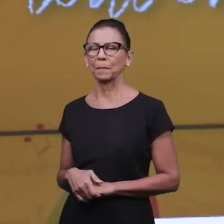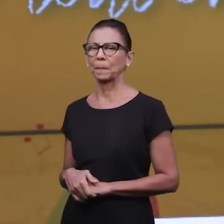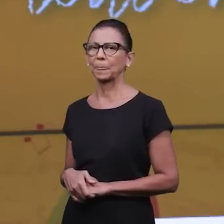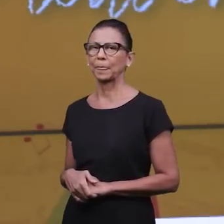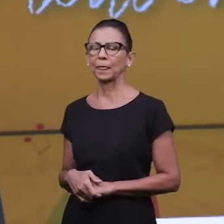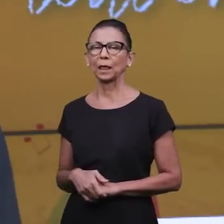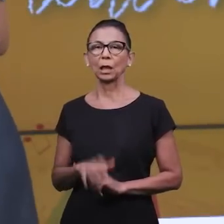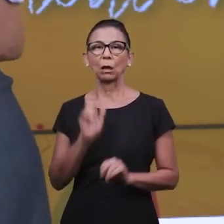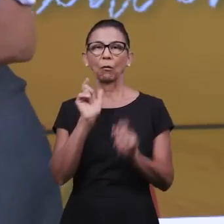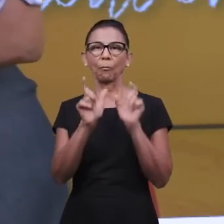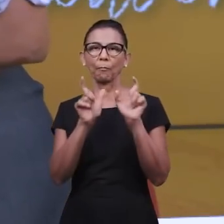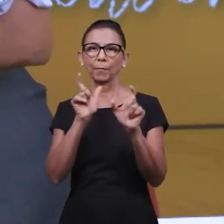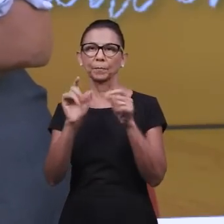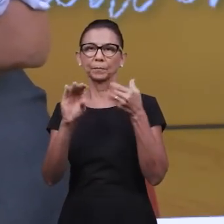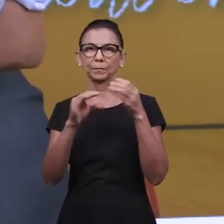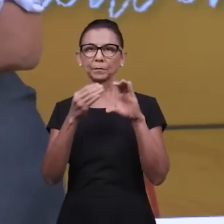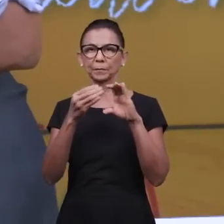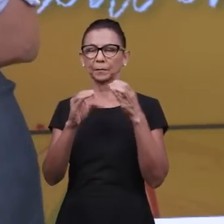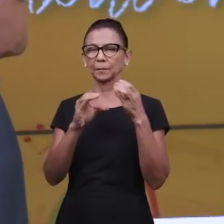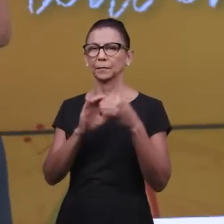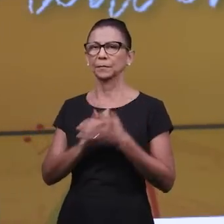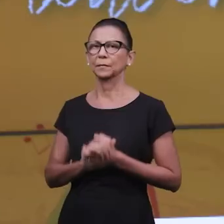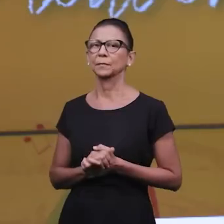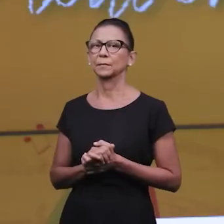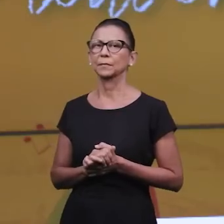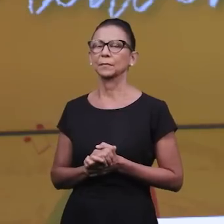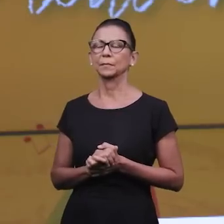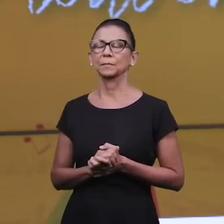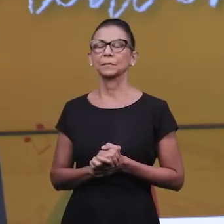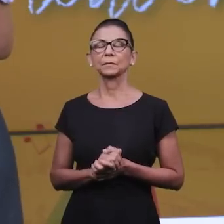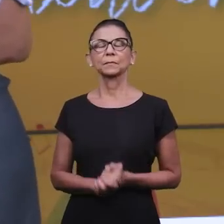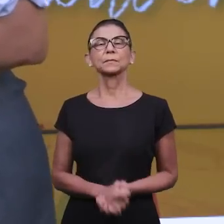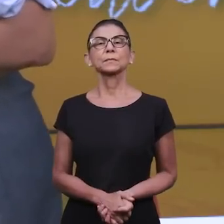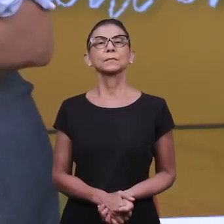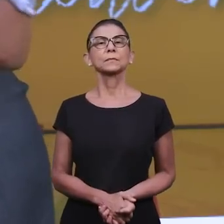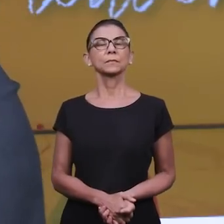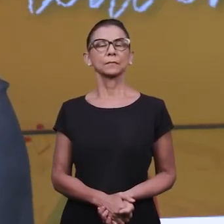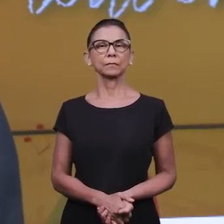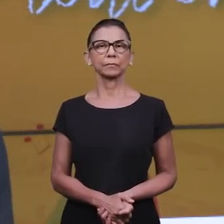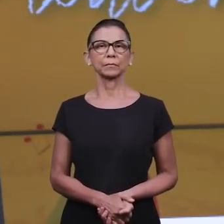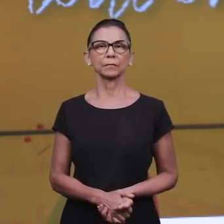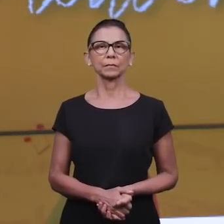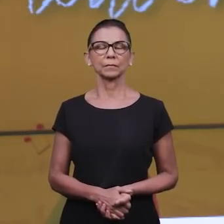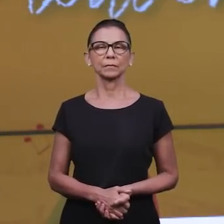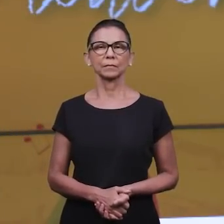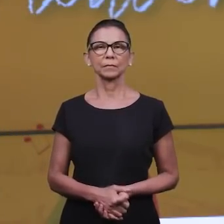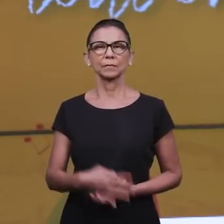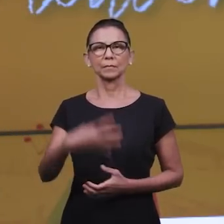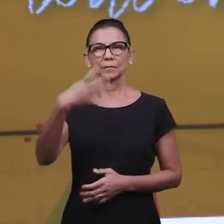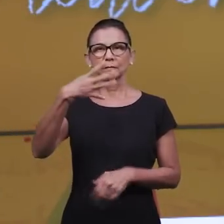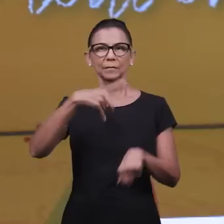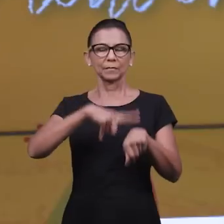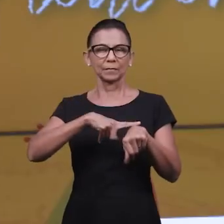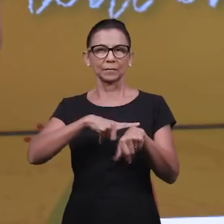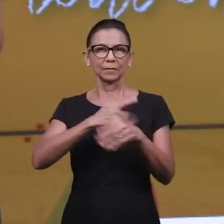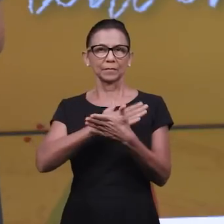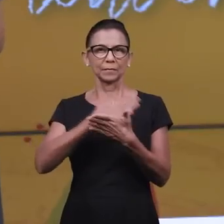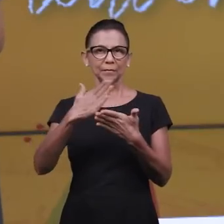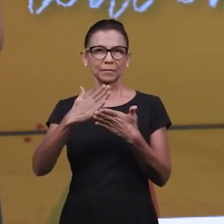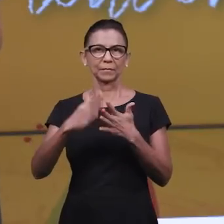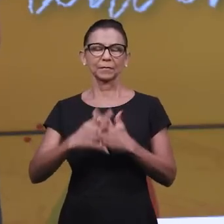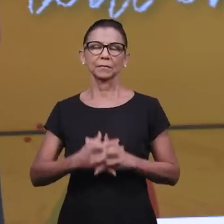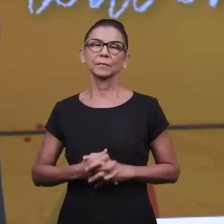vai solfejar as notas correspondentes aos tempos. Vou contar 4 tempos e vou